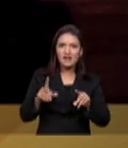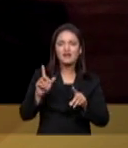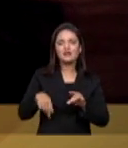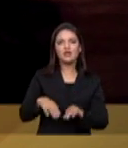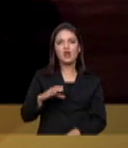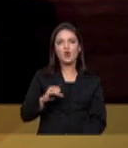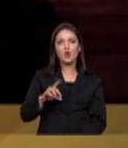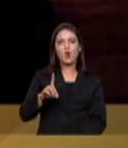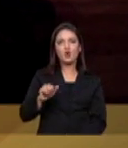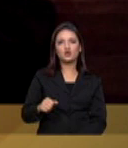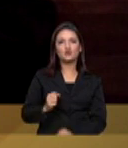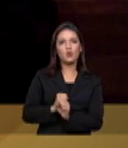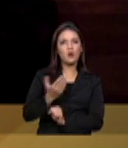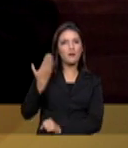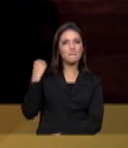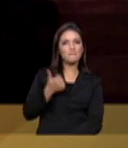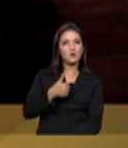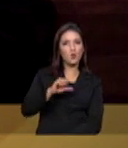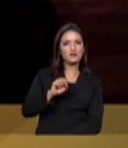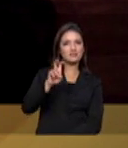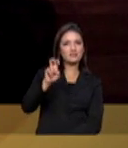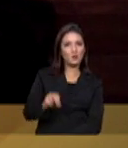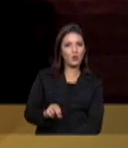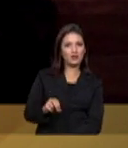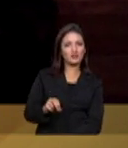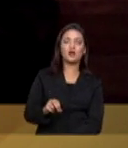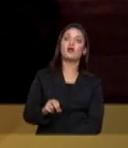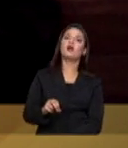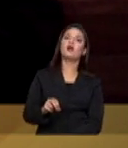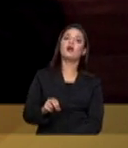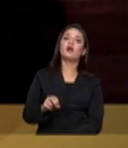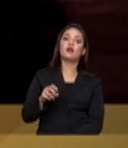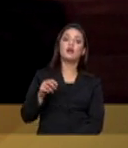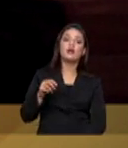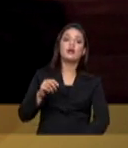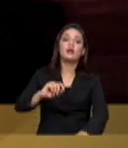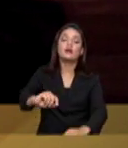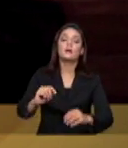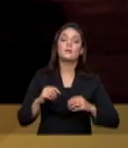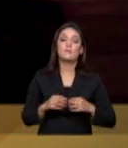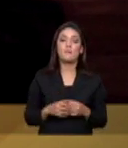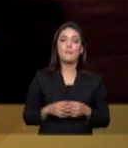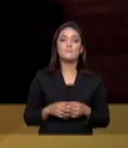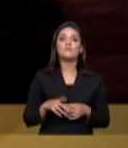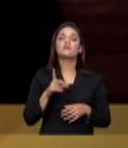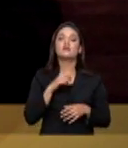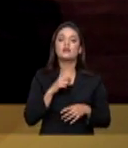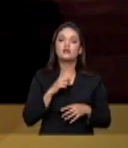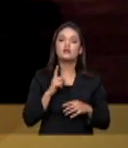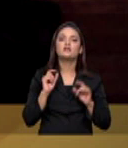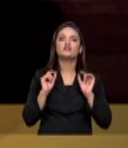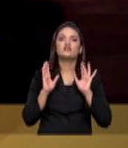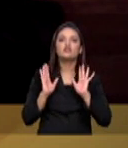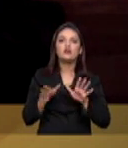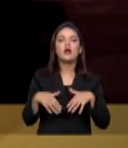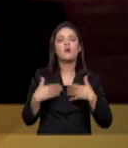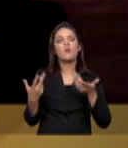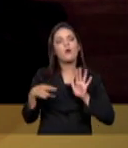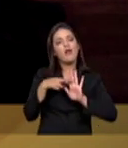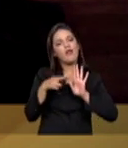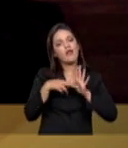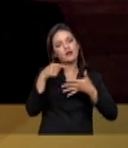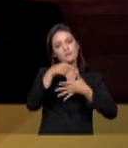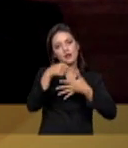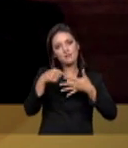me pegar o de terras de 1850 a lei 601 destinada a estabelecer os requisitos